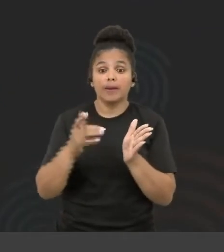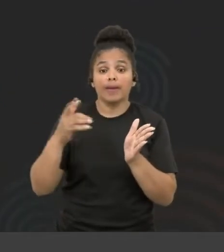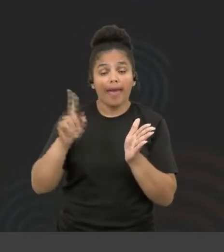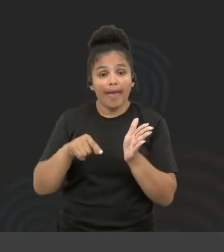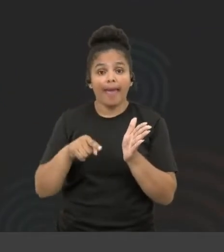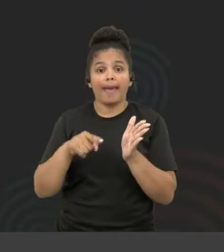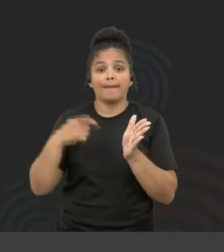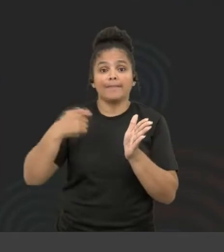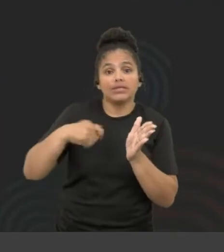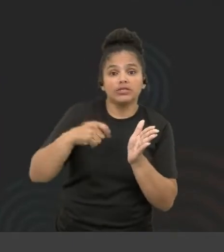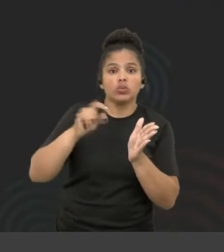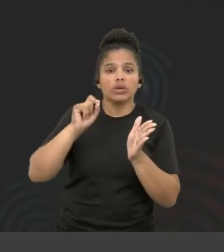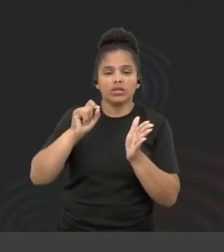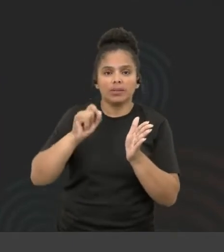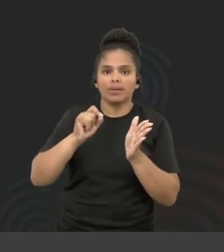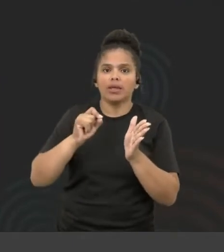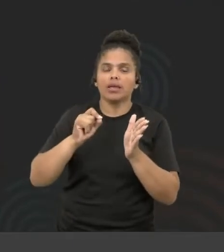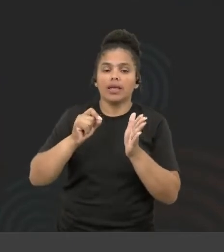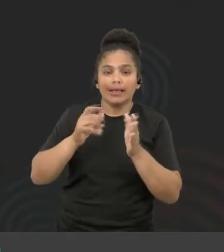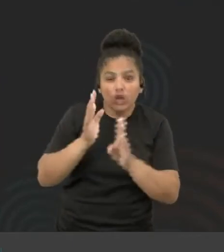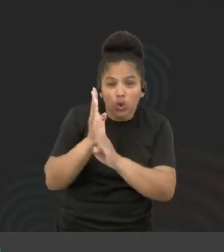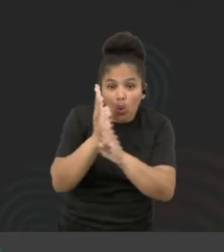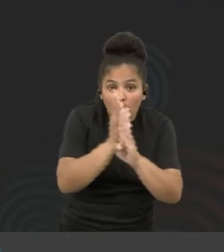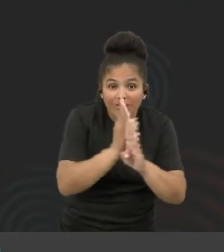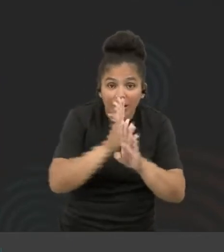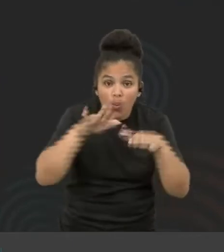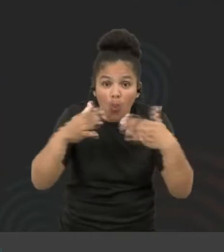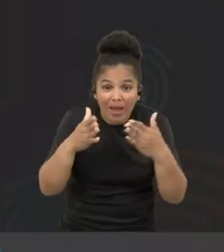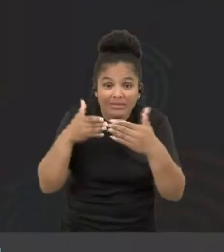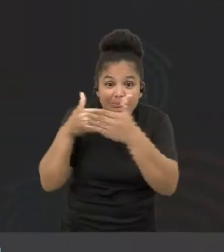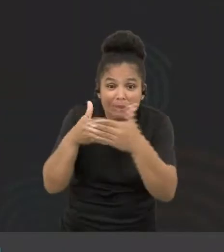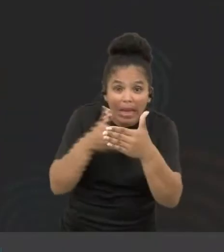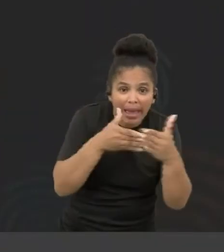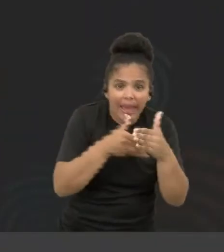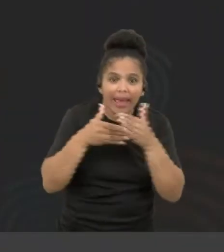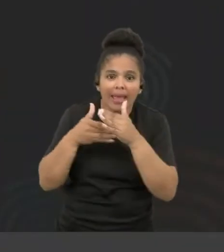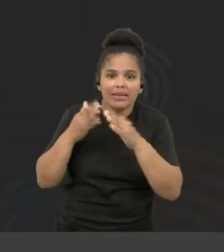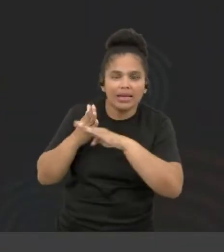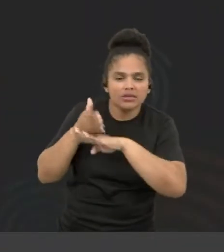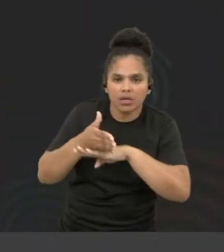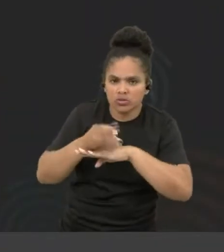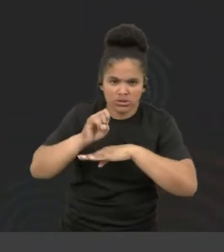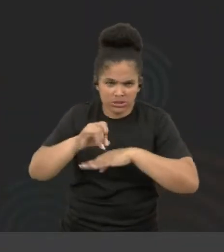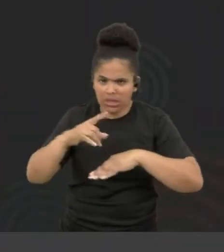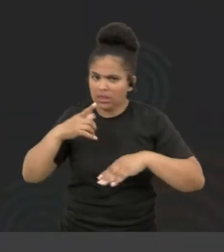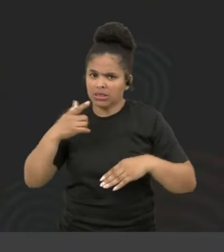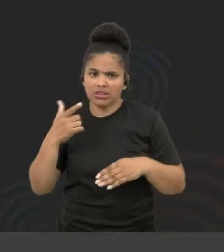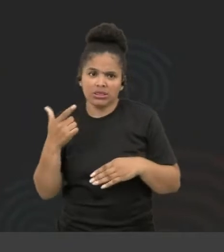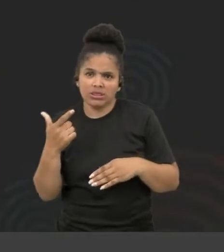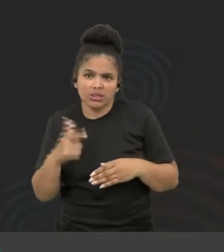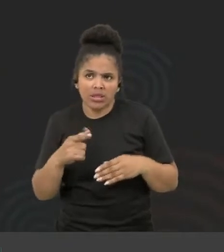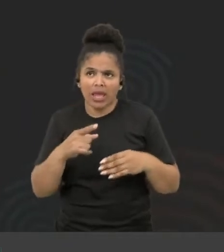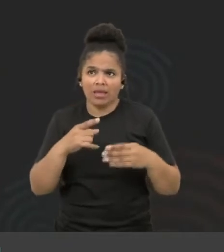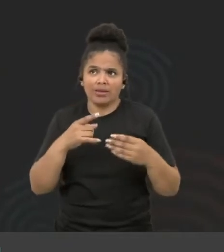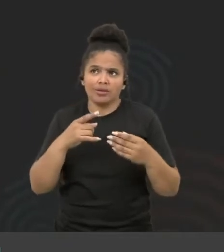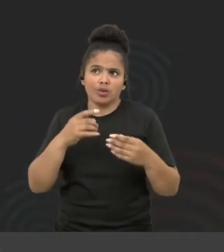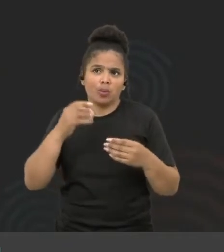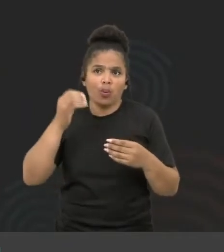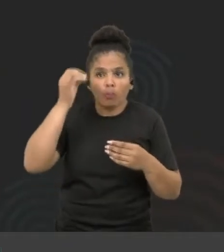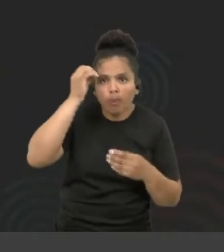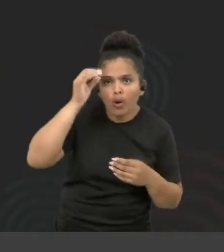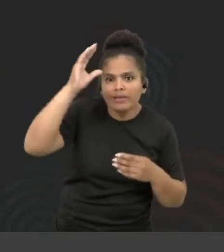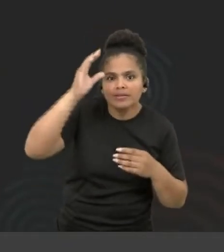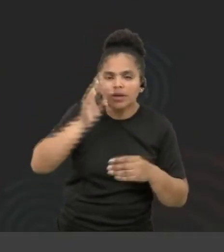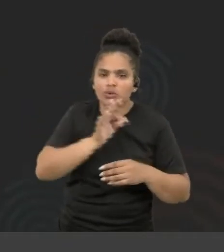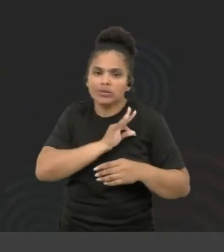de identificação de barreiras de acesso. Não adianta nada você ter todo o seu conhecimento técnico se você não consegue identificar as barreiras de